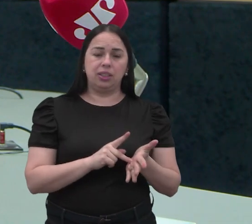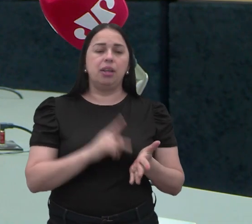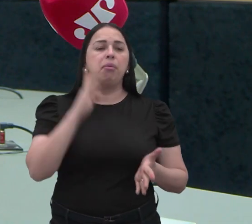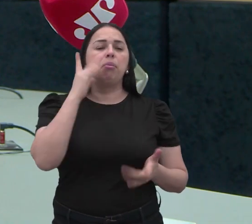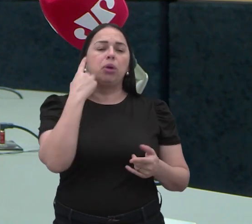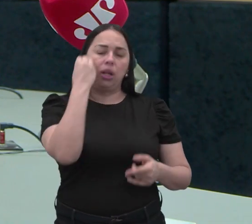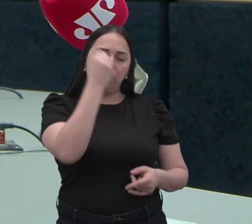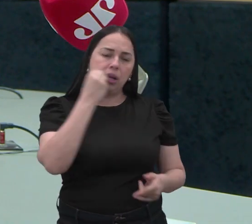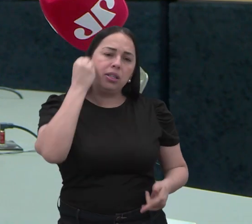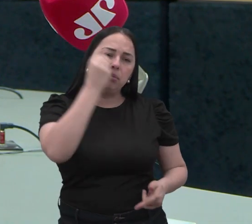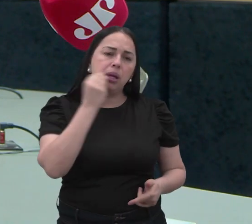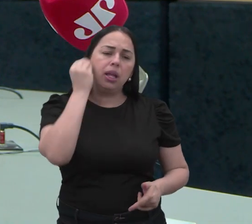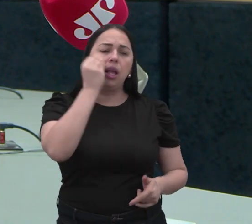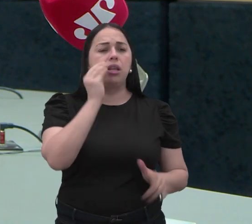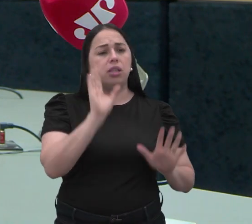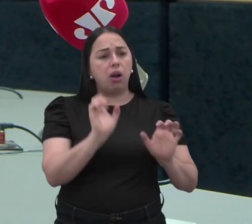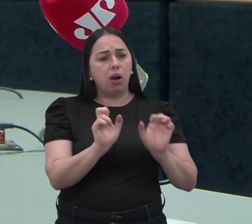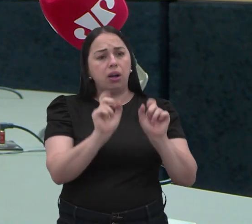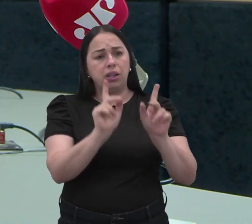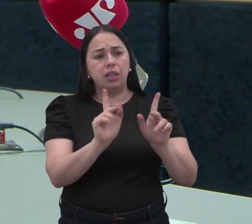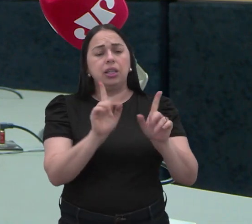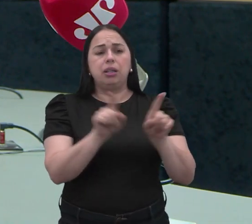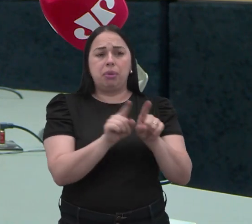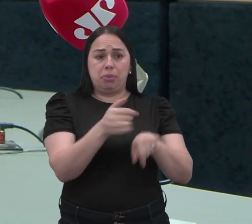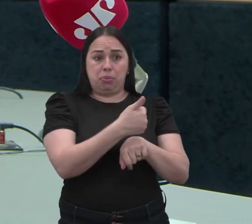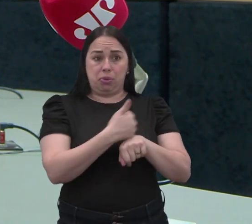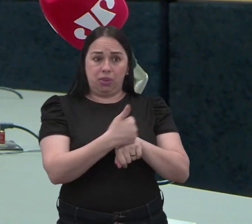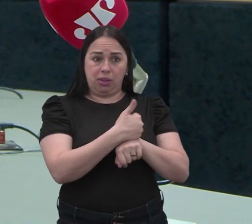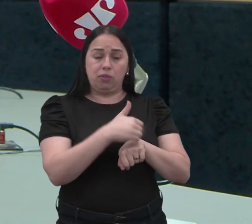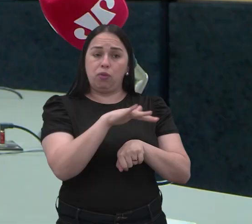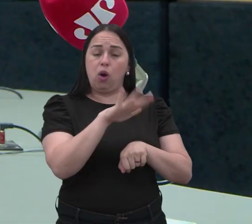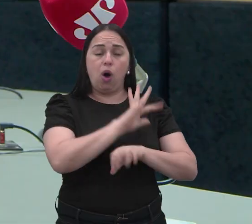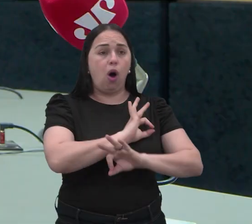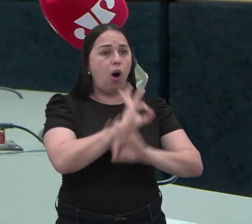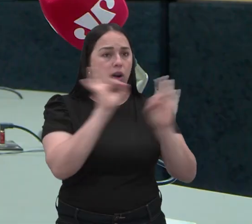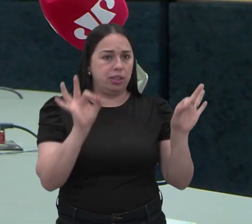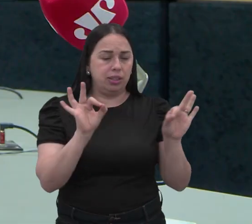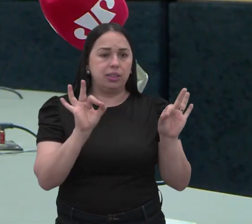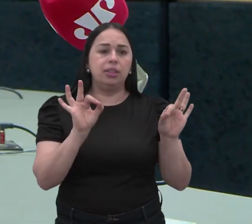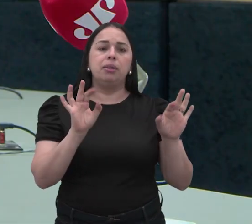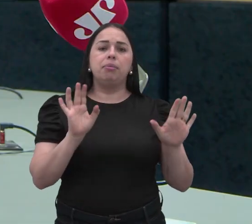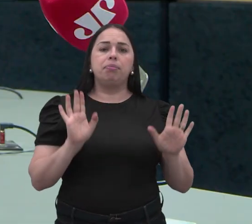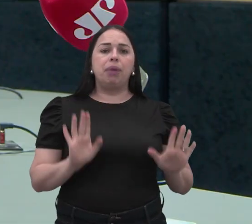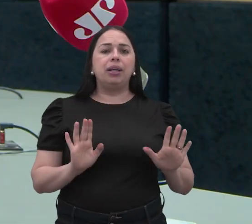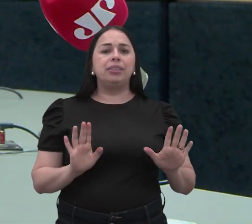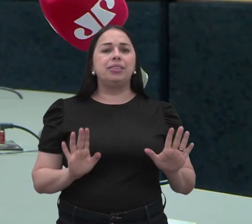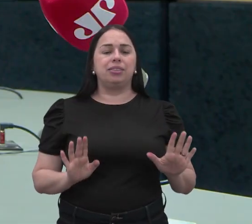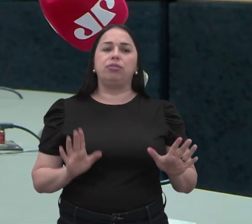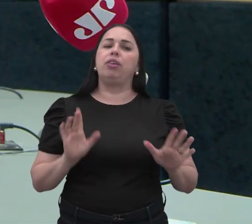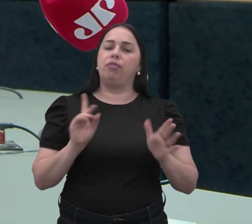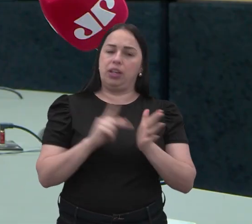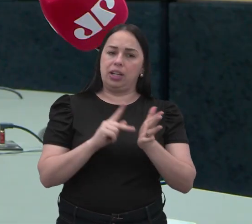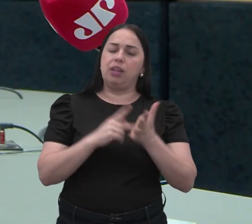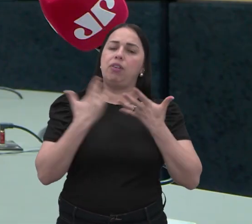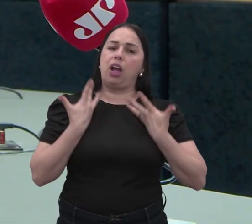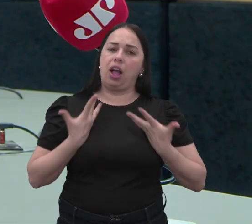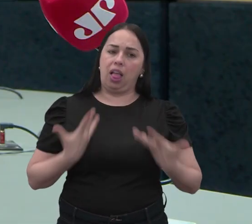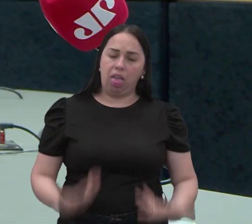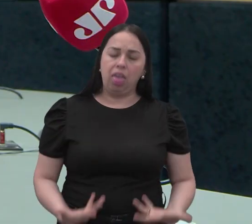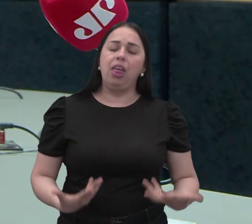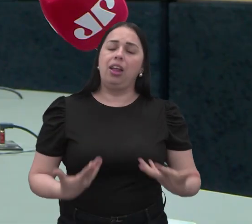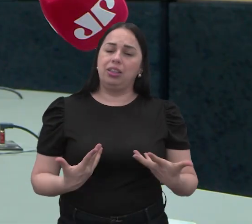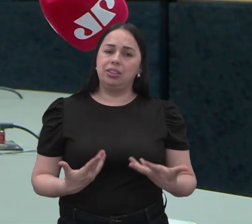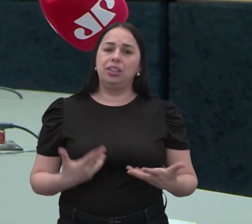de experiência e para a minha carreira, para o meu lado profissional, foi uma coisa única. Mas realmente foi pesado, porque